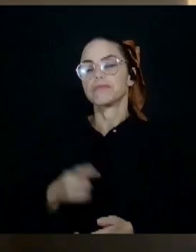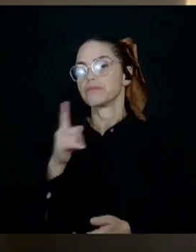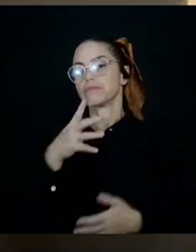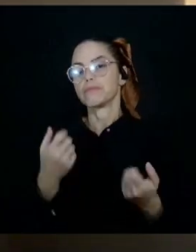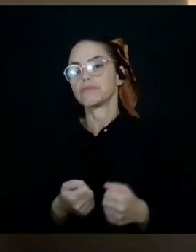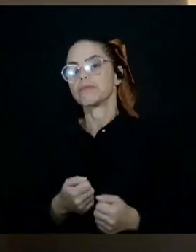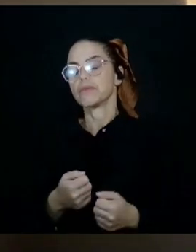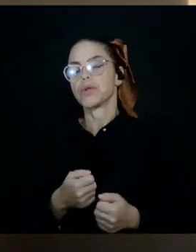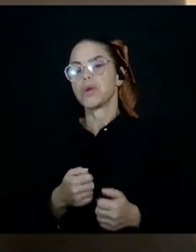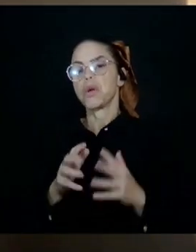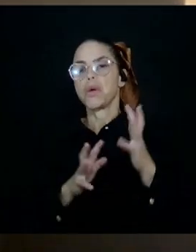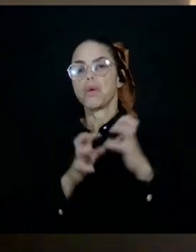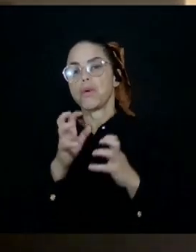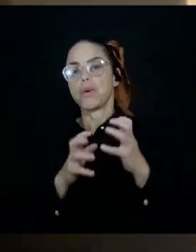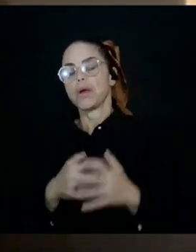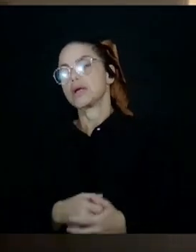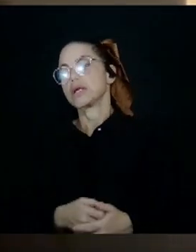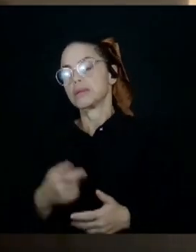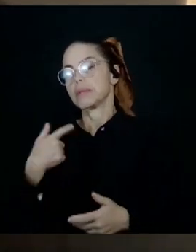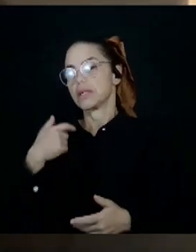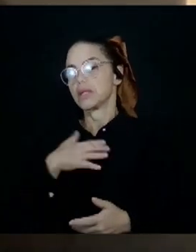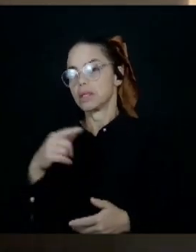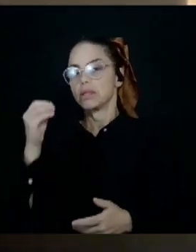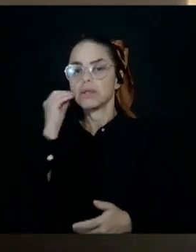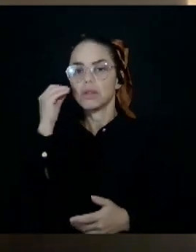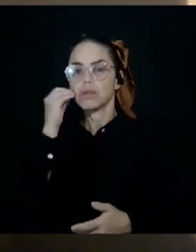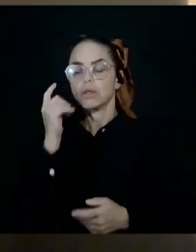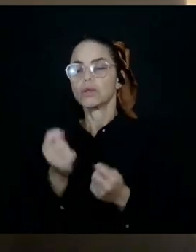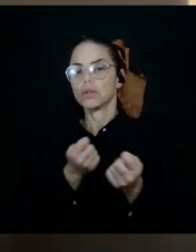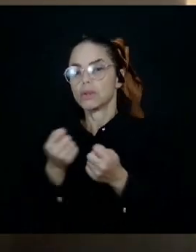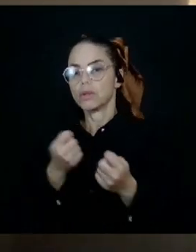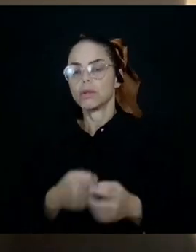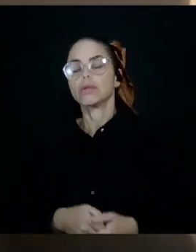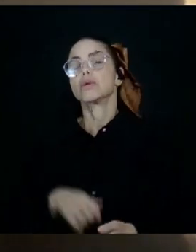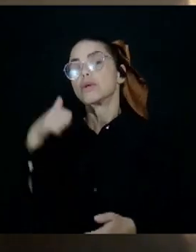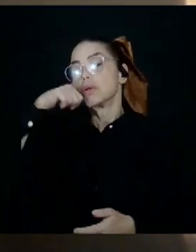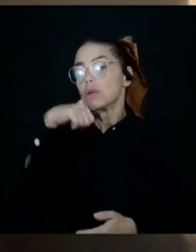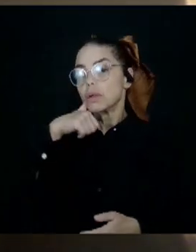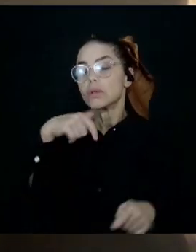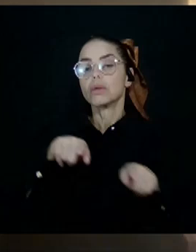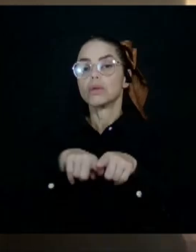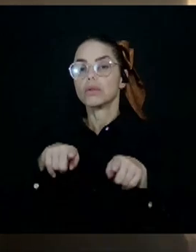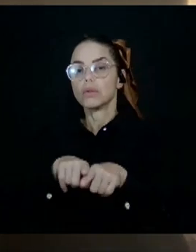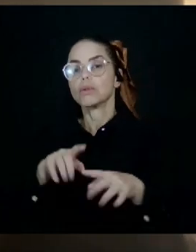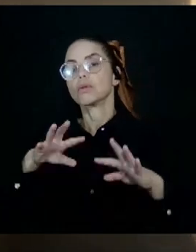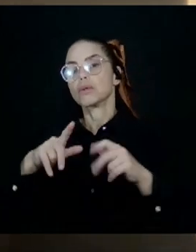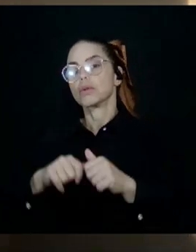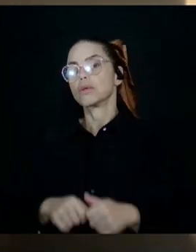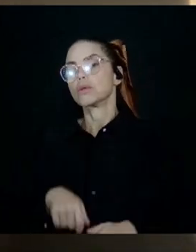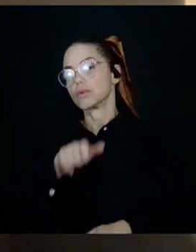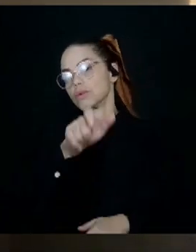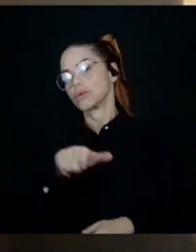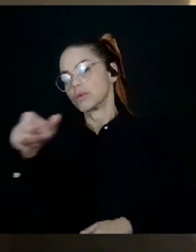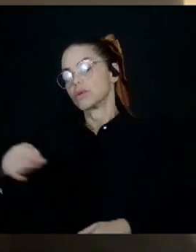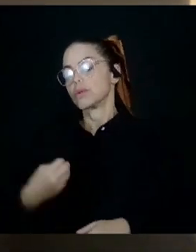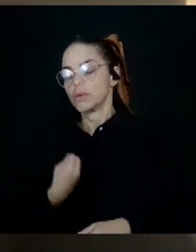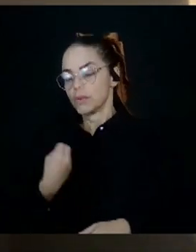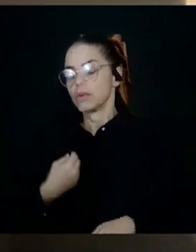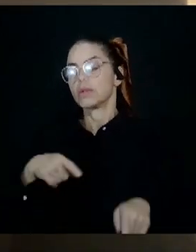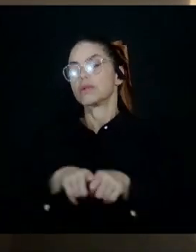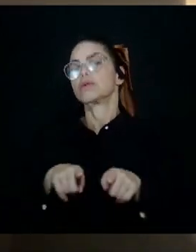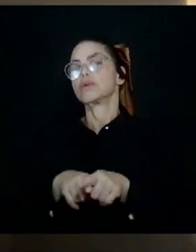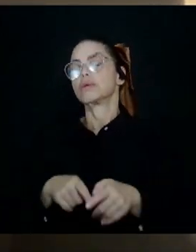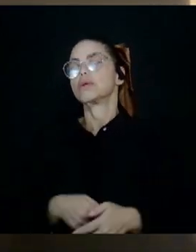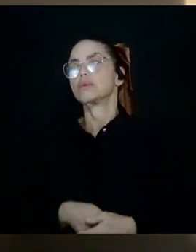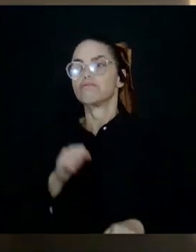nos controlar. Isso funciona aqui na questão das mulheres, mas funciona para todas as outras coisas da vida, né? A gente tem que parar com essa divisão